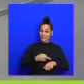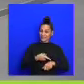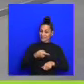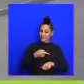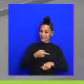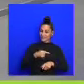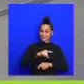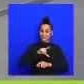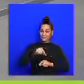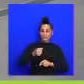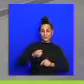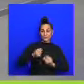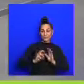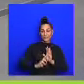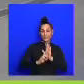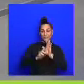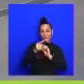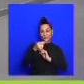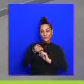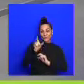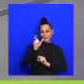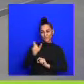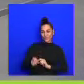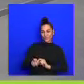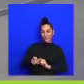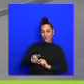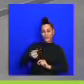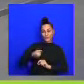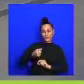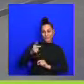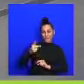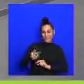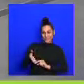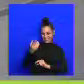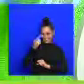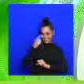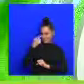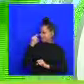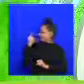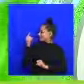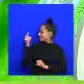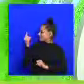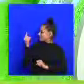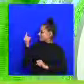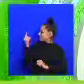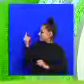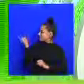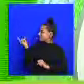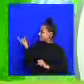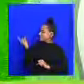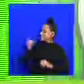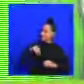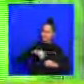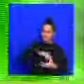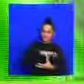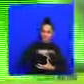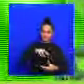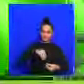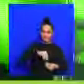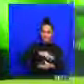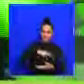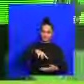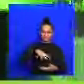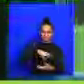E agora sortearemos o número correspondente à última coluna, a coluna de número 7. Bola posicionada, valendo.